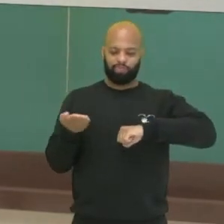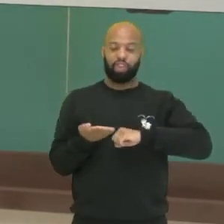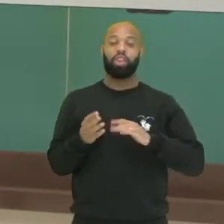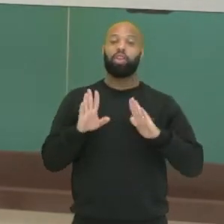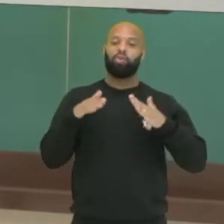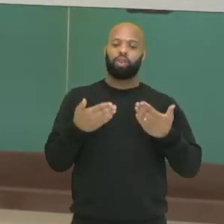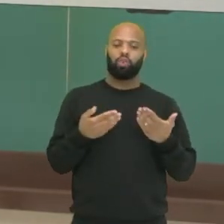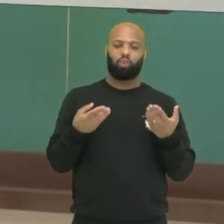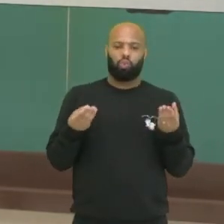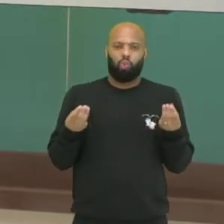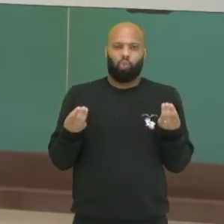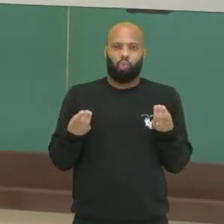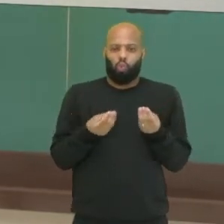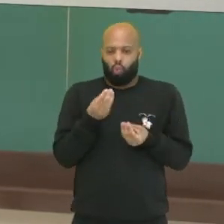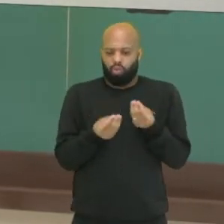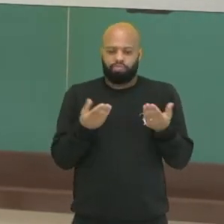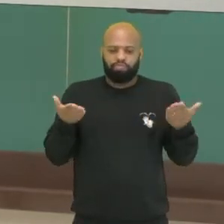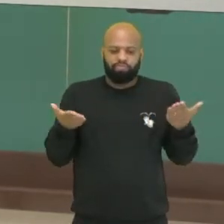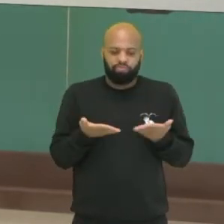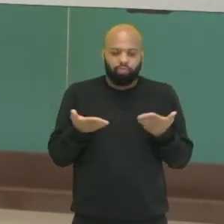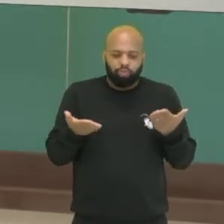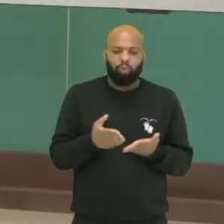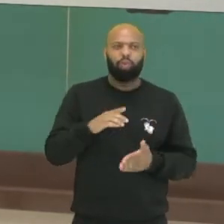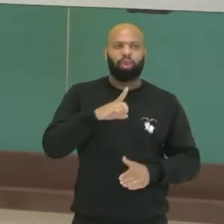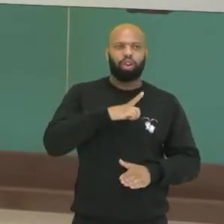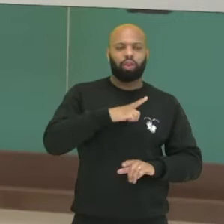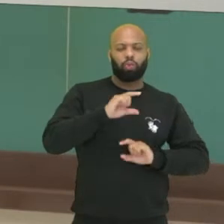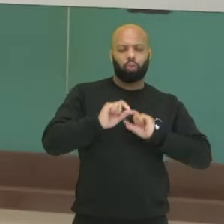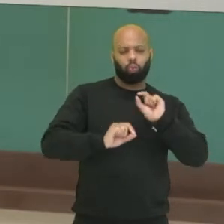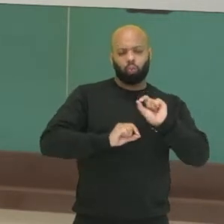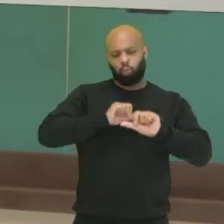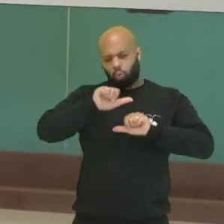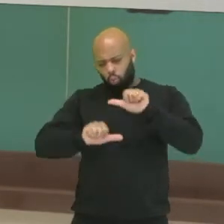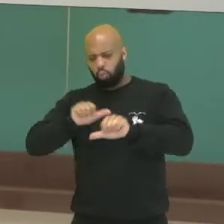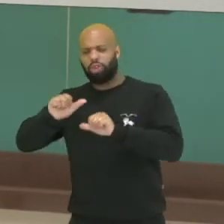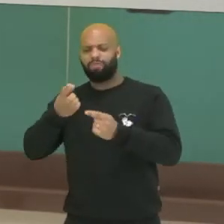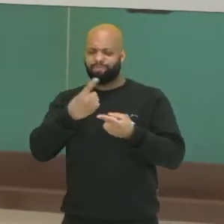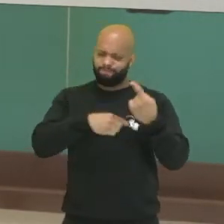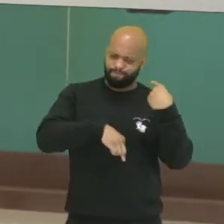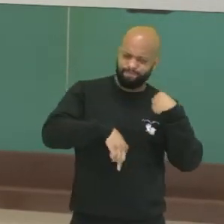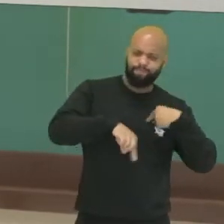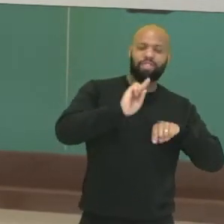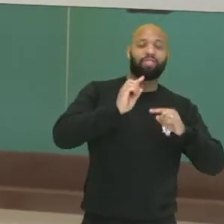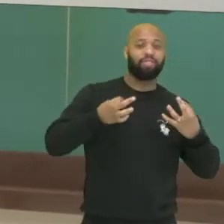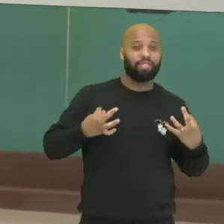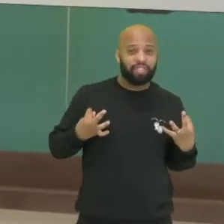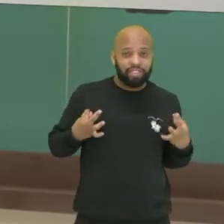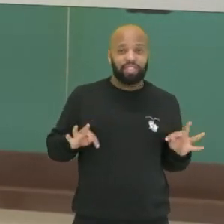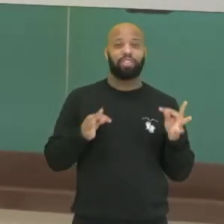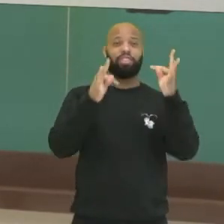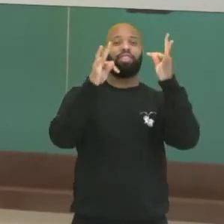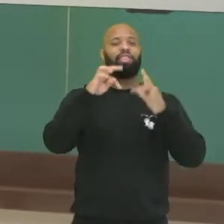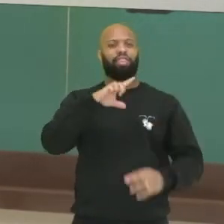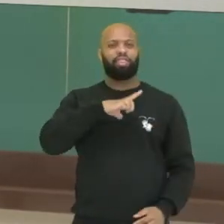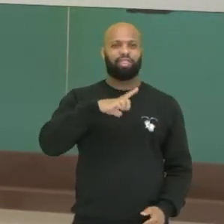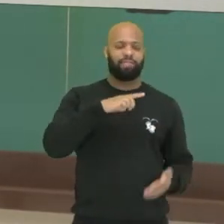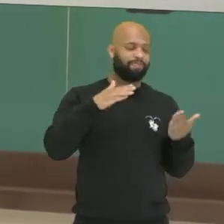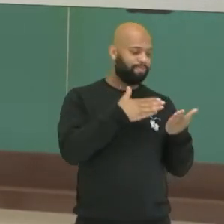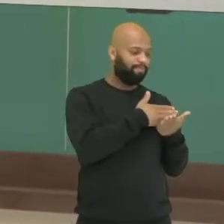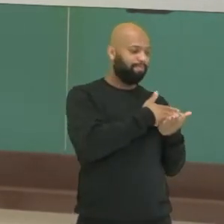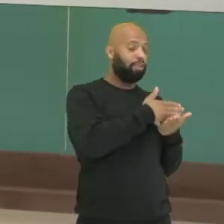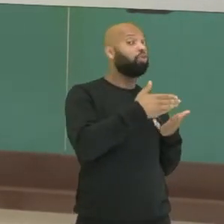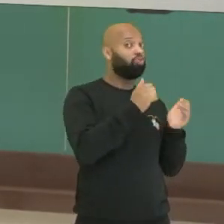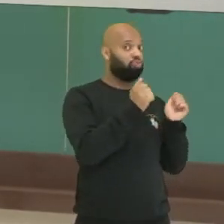Como hoje nós passamos por um processo de evolução tecnológica gigantesco desde o início do